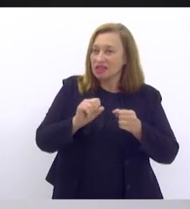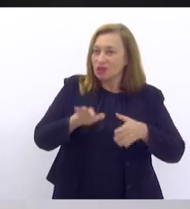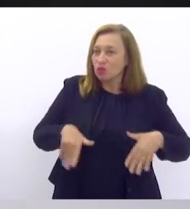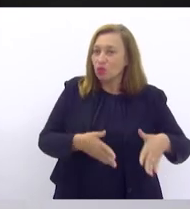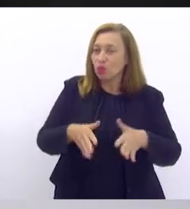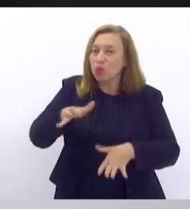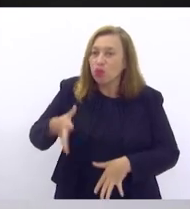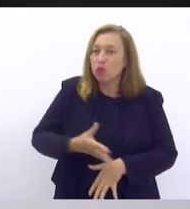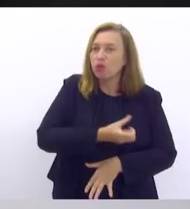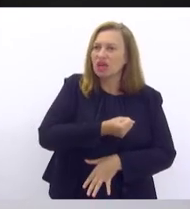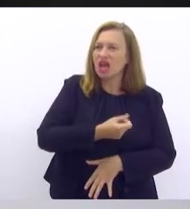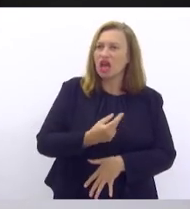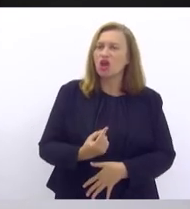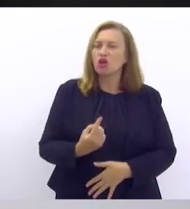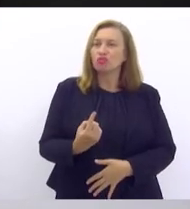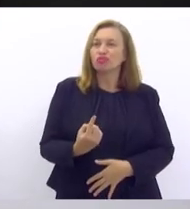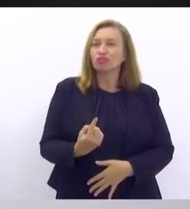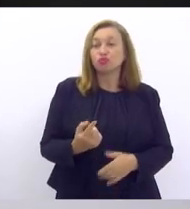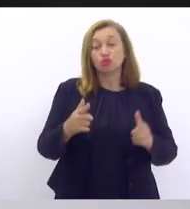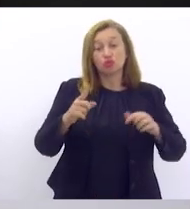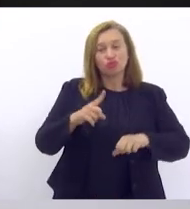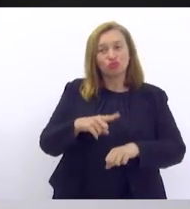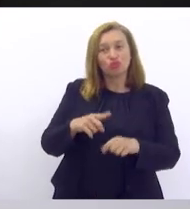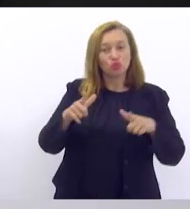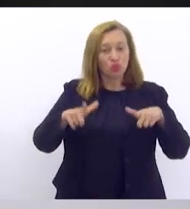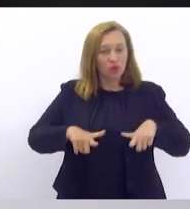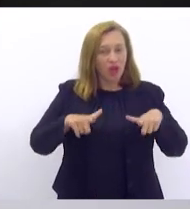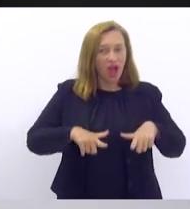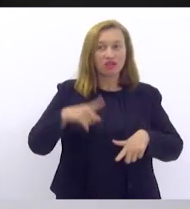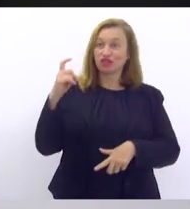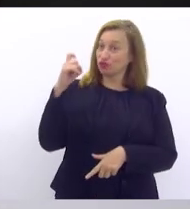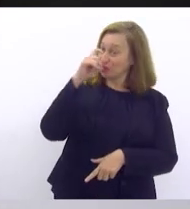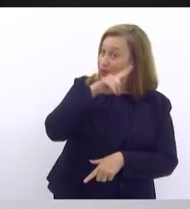salvação. Num cenário extremamente hostil, diga-se.